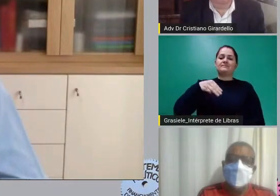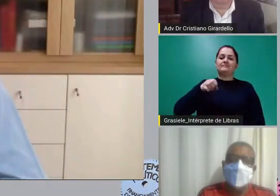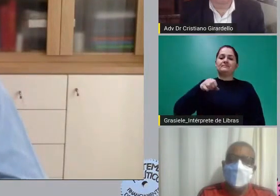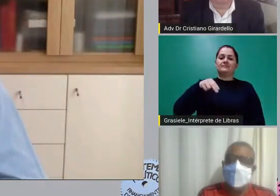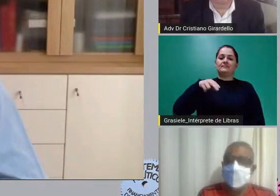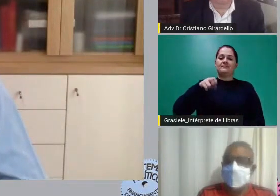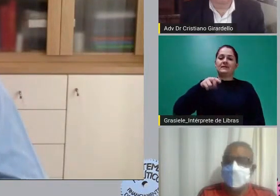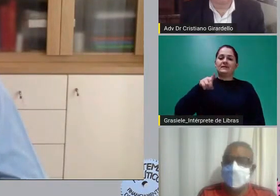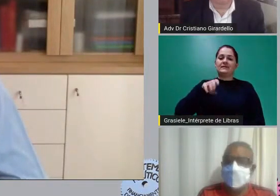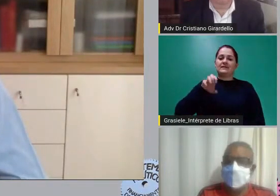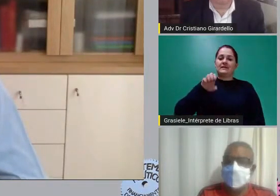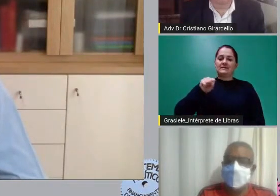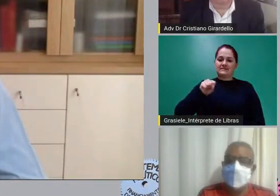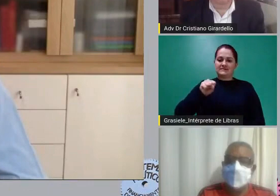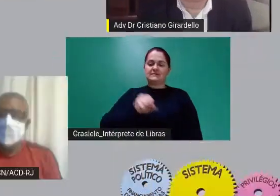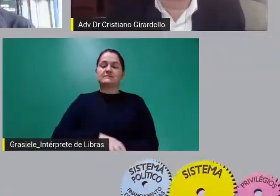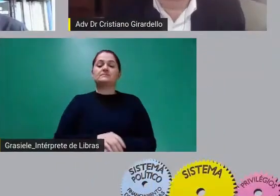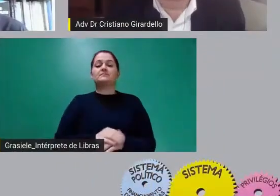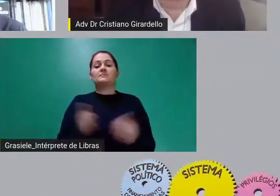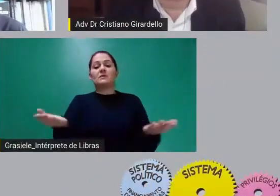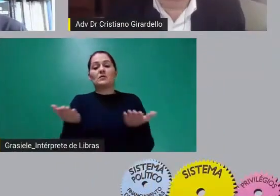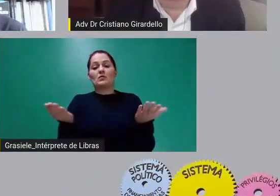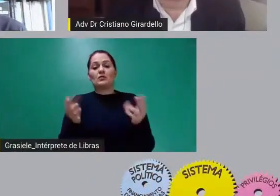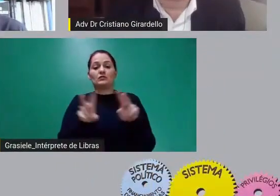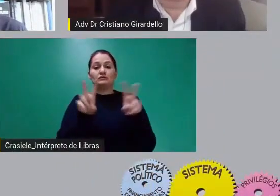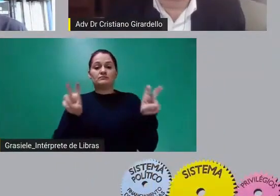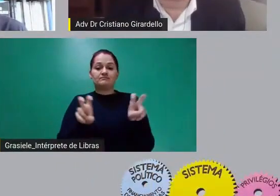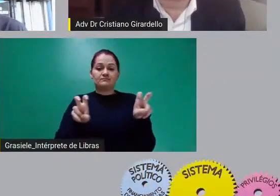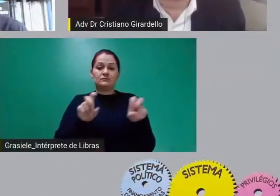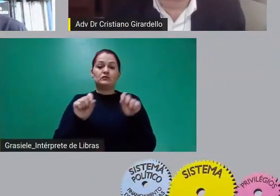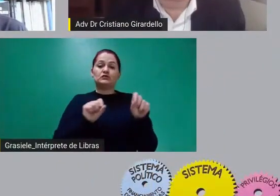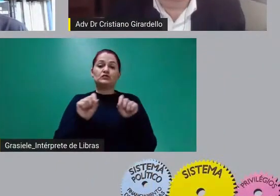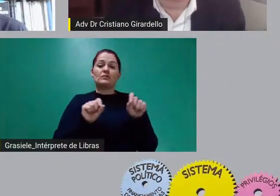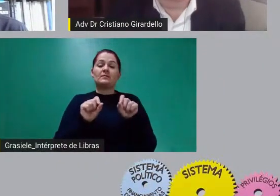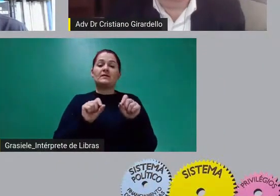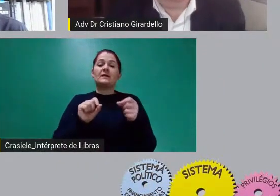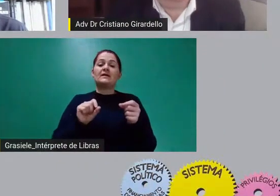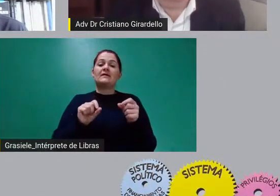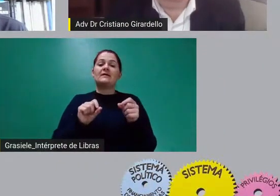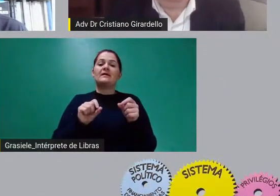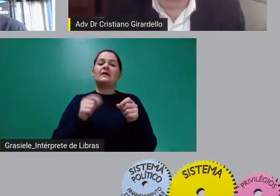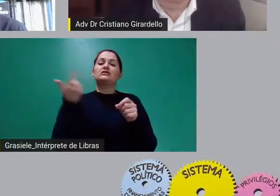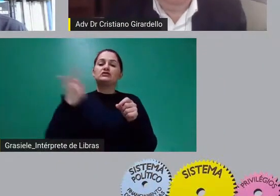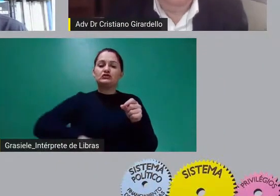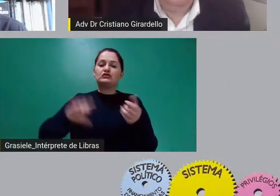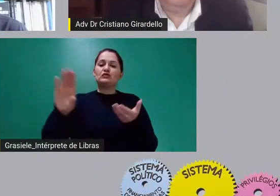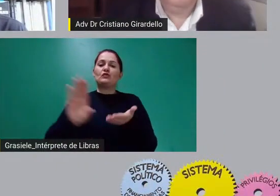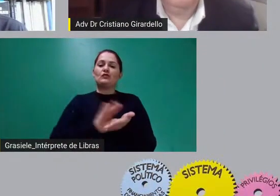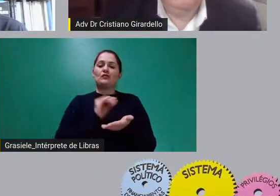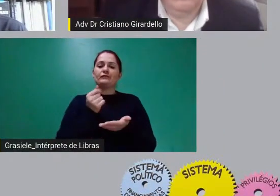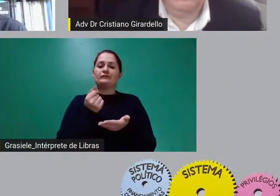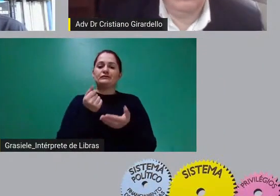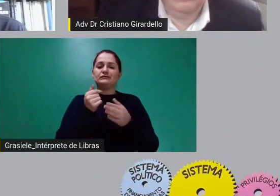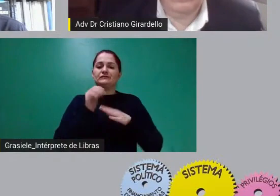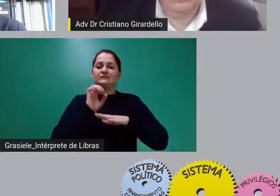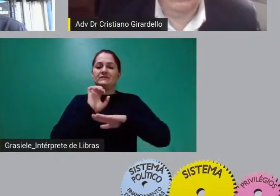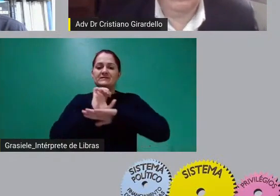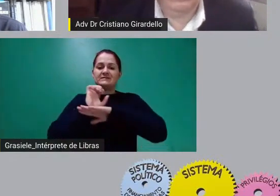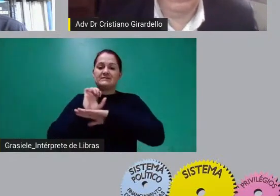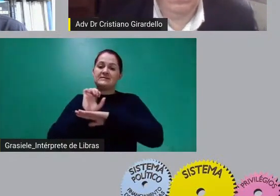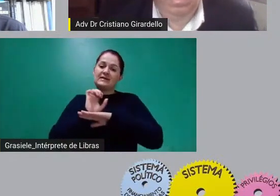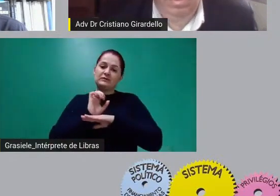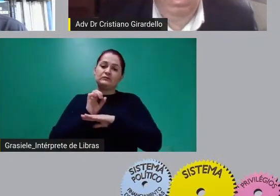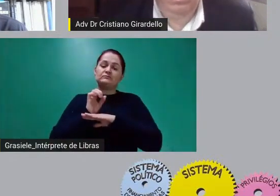vai tratar do tema refinanciamento da dívida dos estados desde a década de